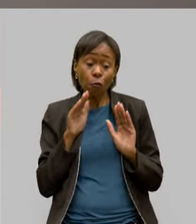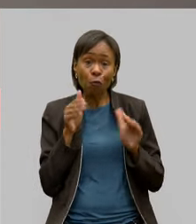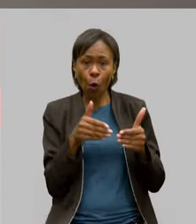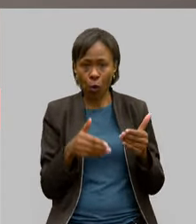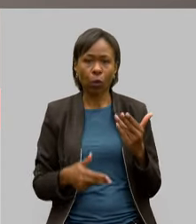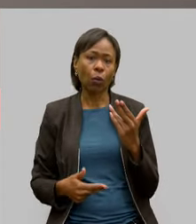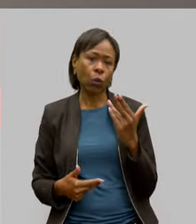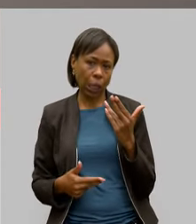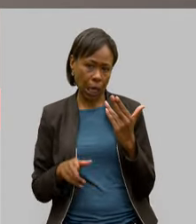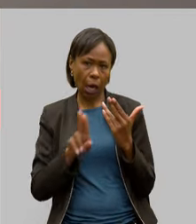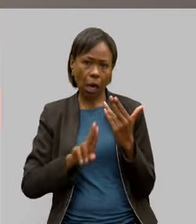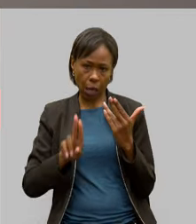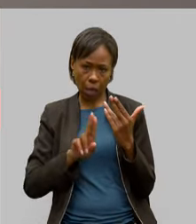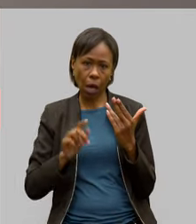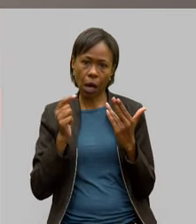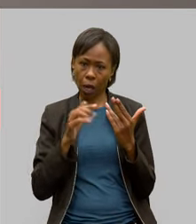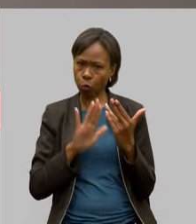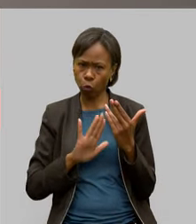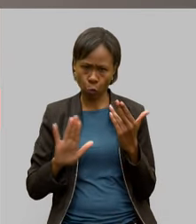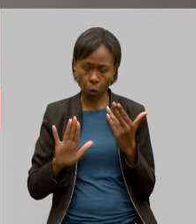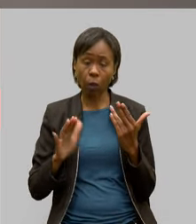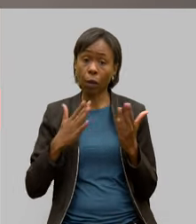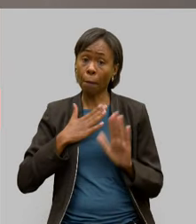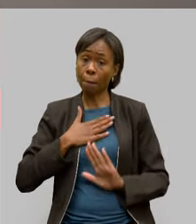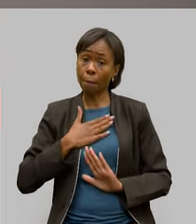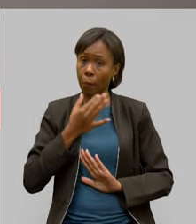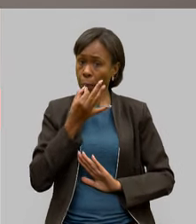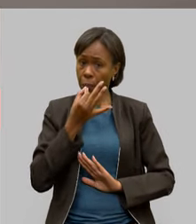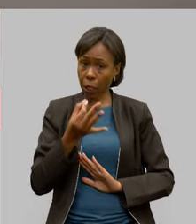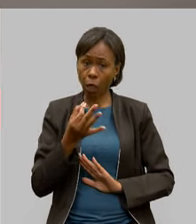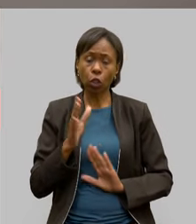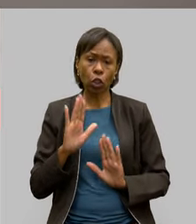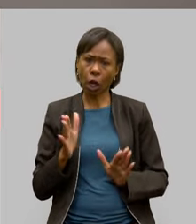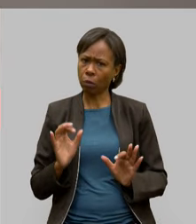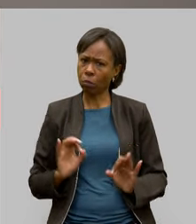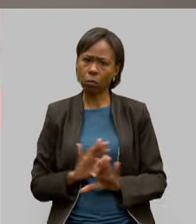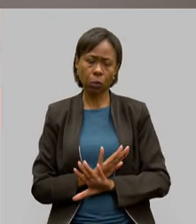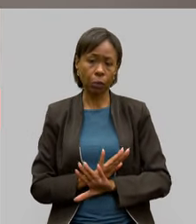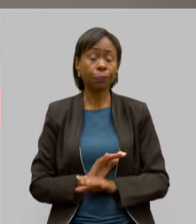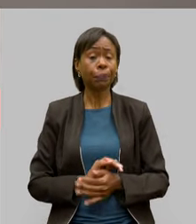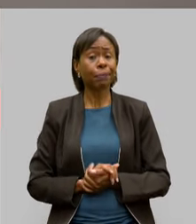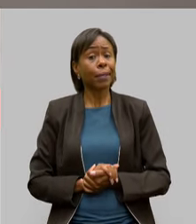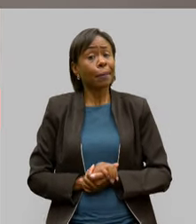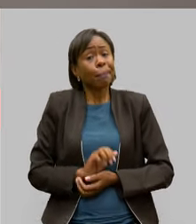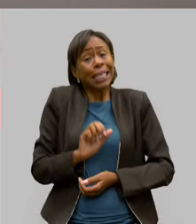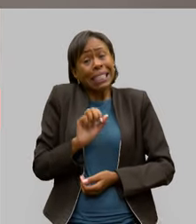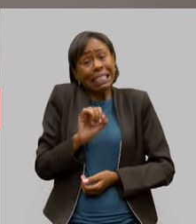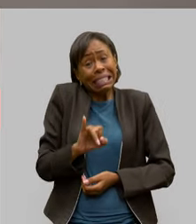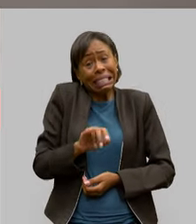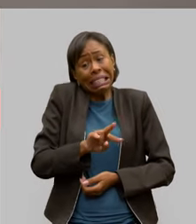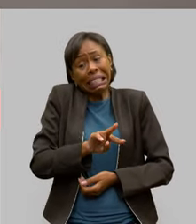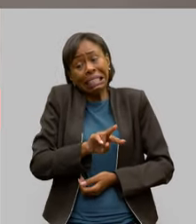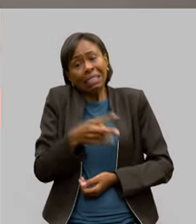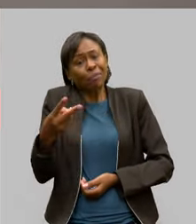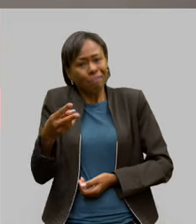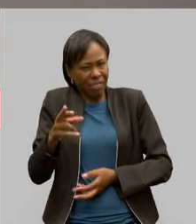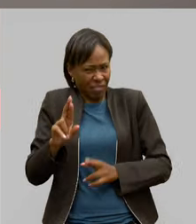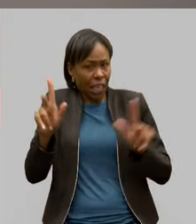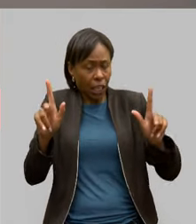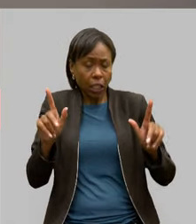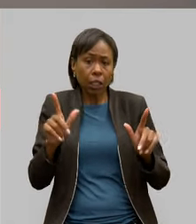então Eh Na minha opinião isso já estaria excepcionado se ass mesmo se assim não fosse nós temos várias